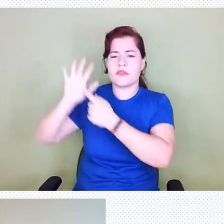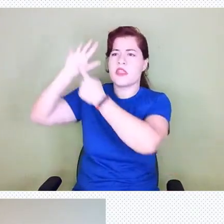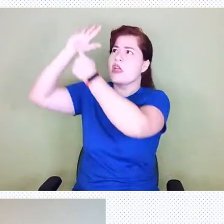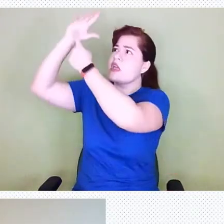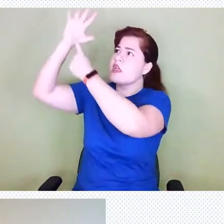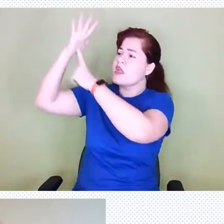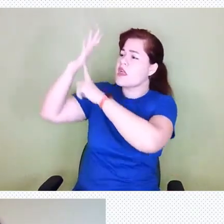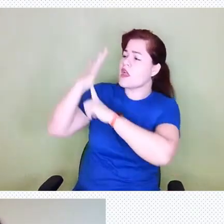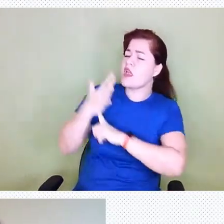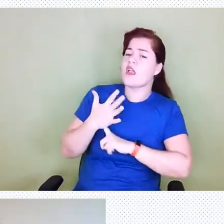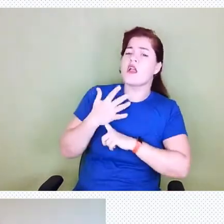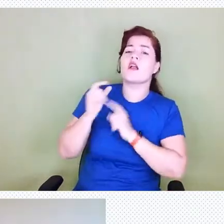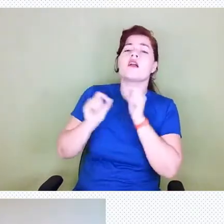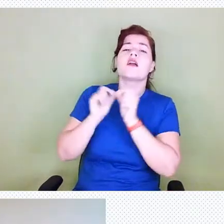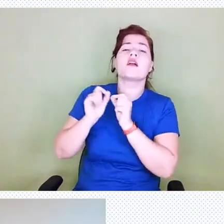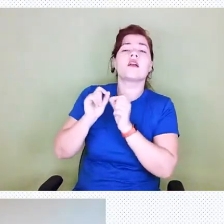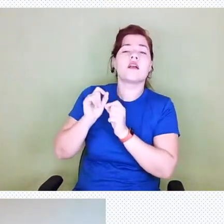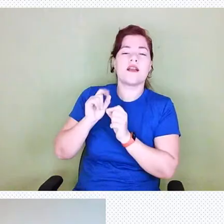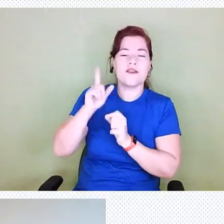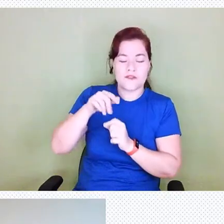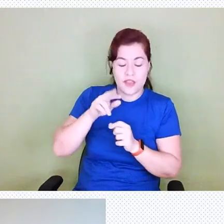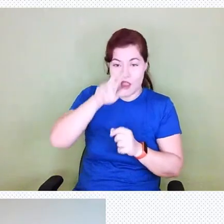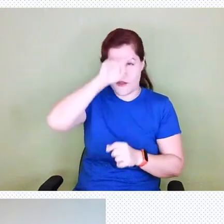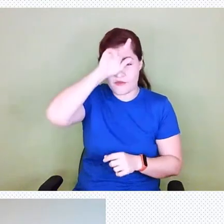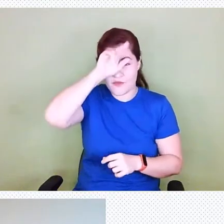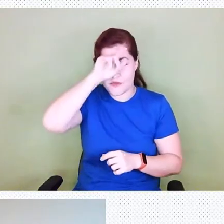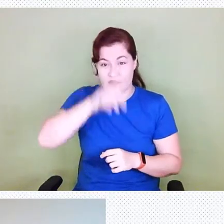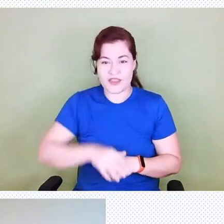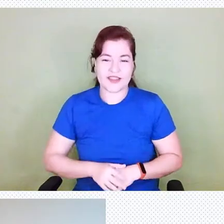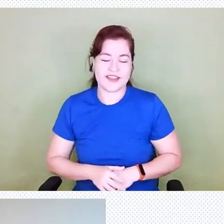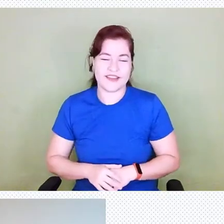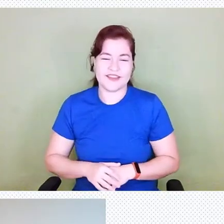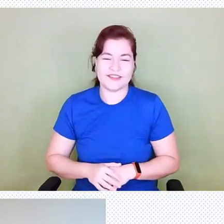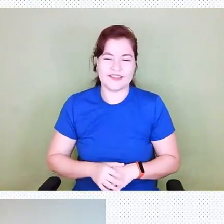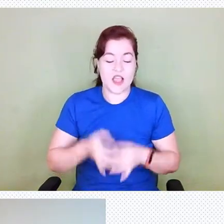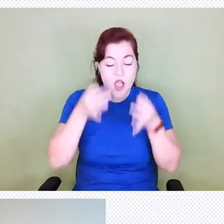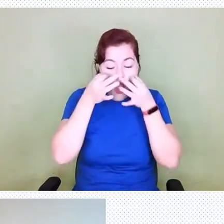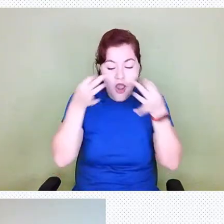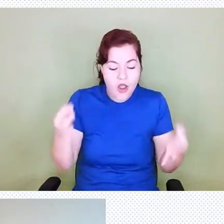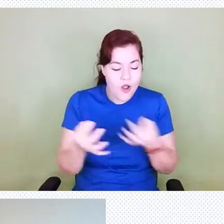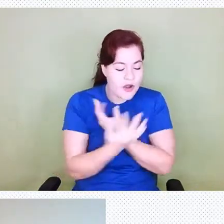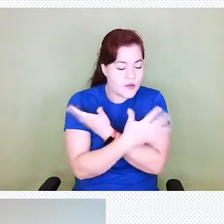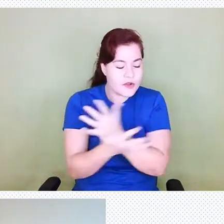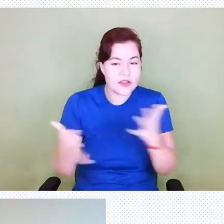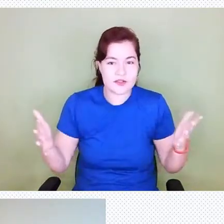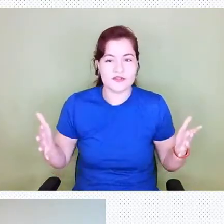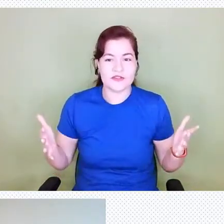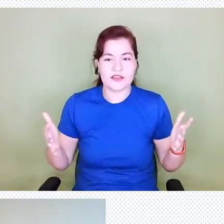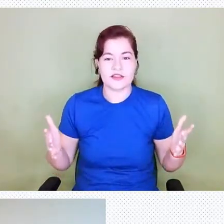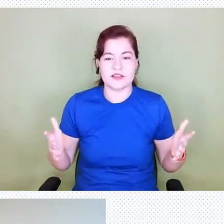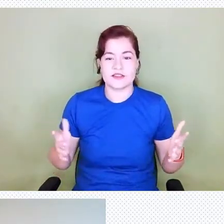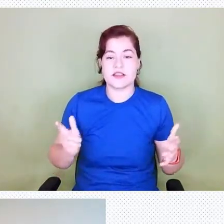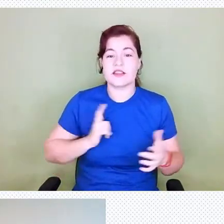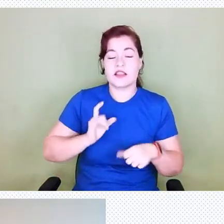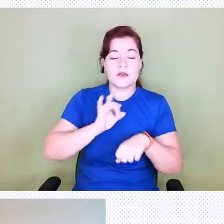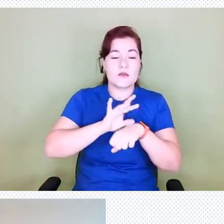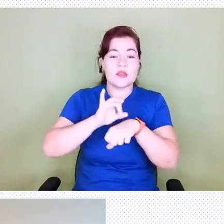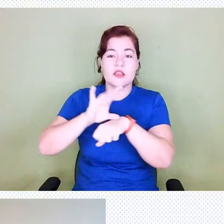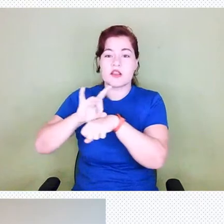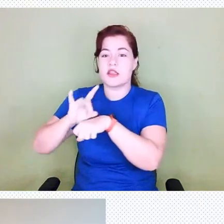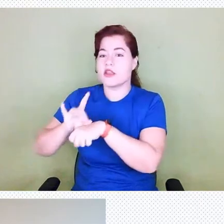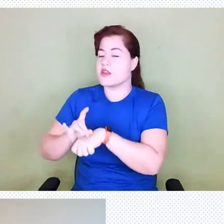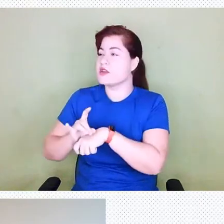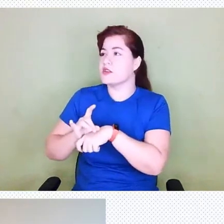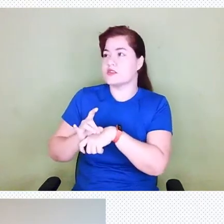Né? Prestando atenção na natureza, os bilhetes divinos estão espalhados. São convites para a